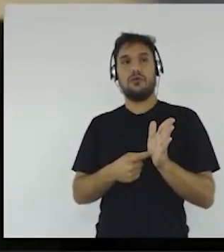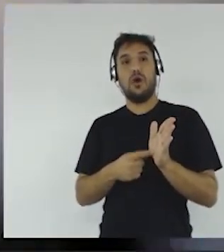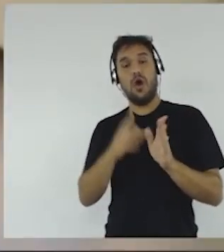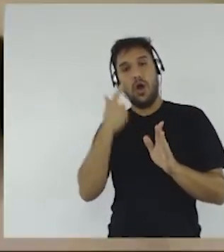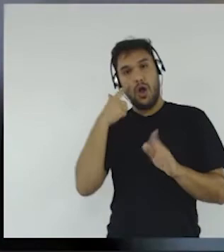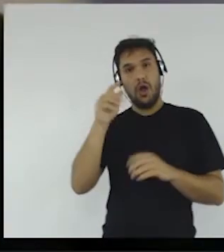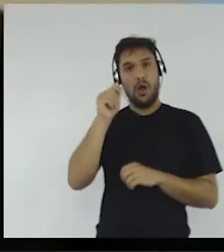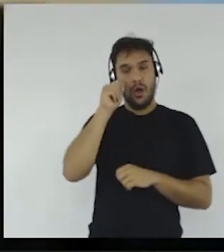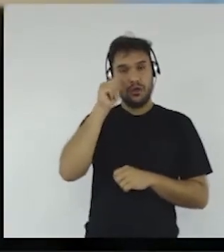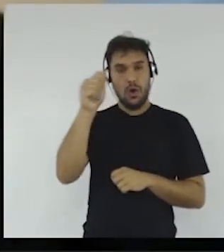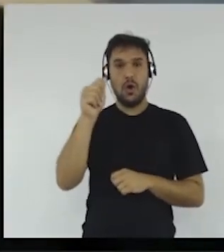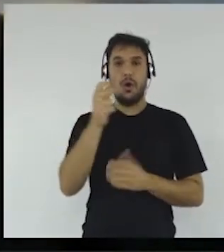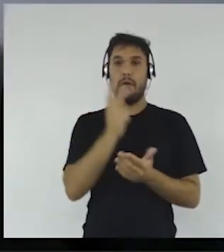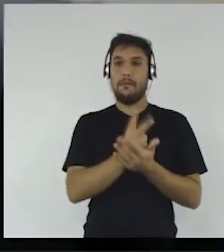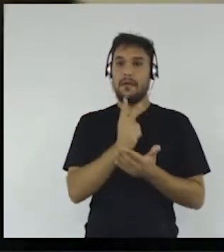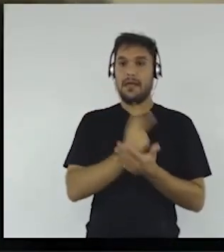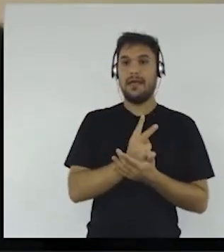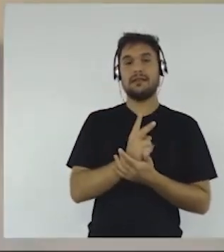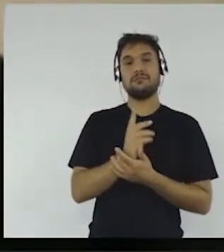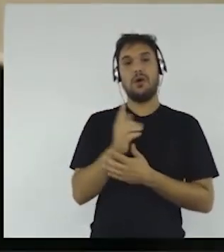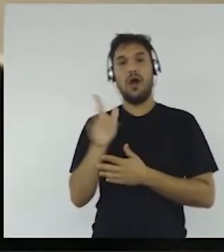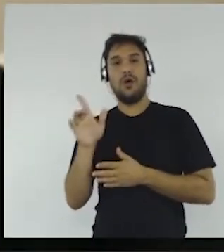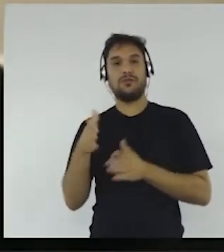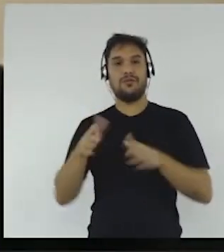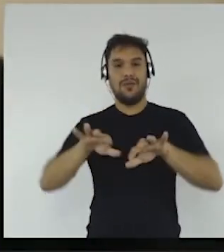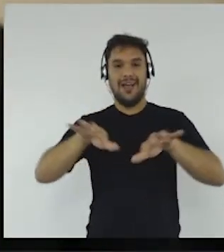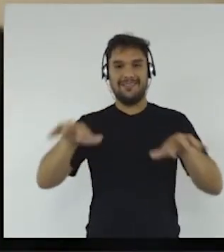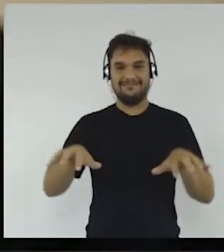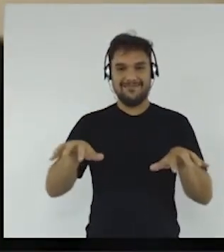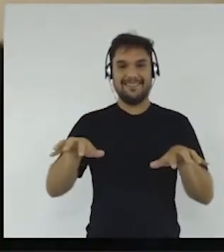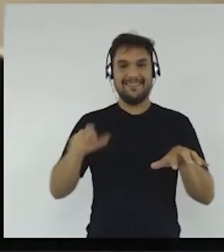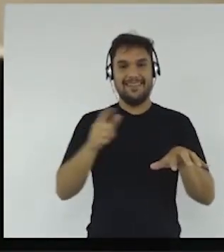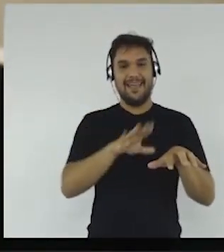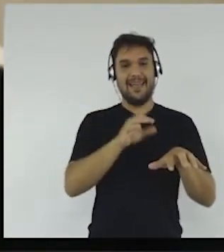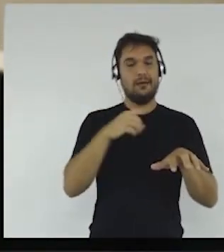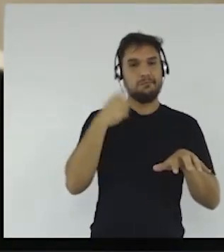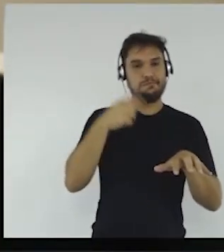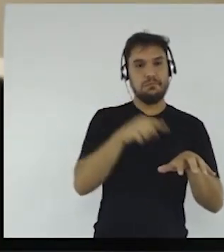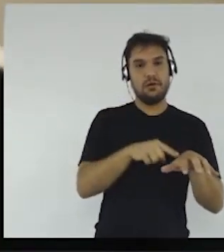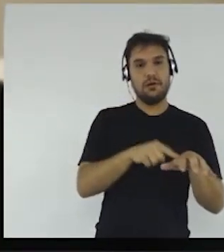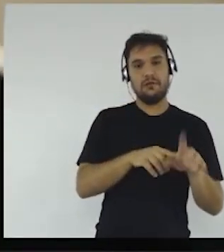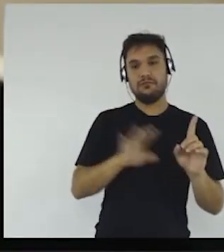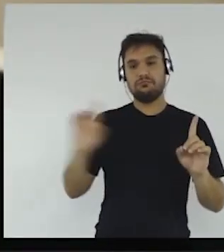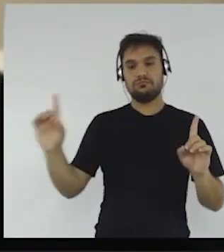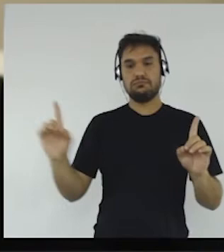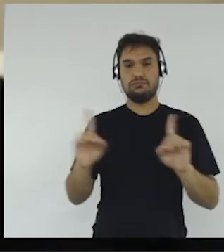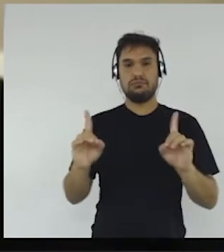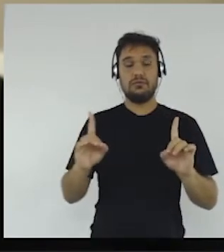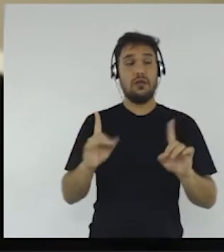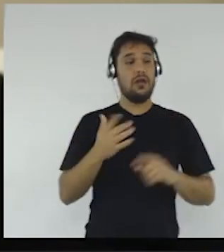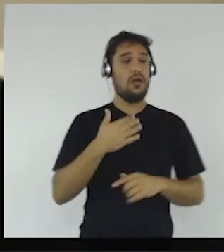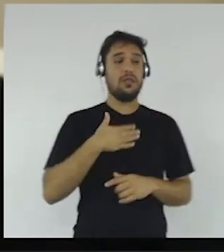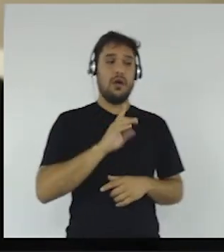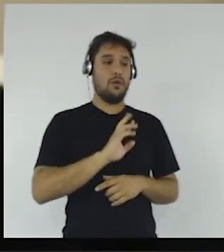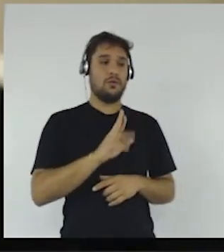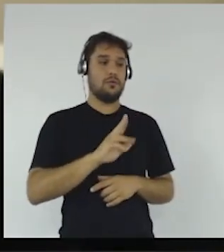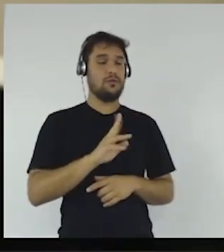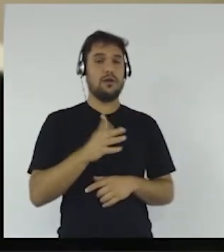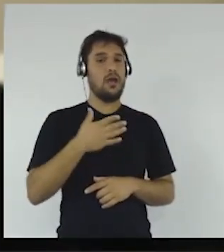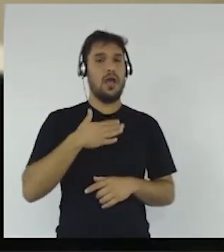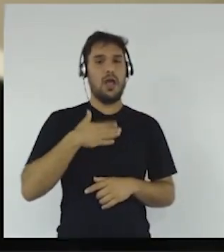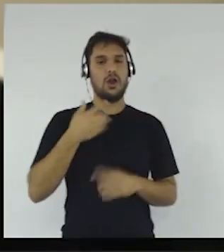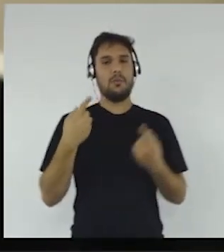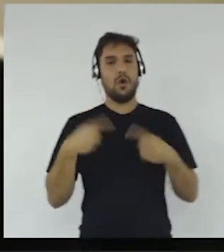autor, é o mesmo advogado da outra parte. Ele está se contradizendo. Capanema, a tribuna, disse: não, excelências, eu